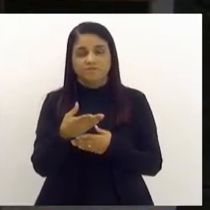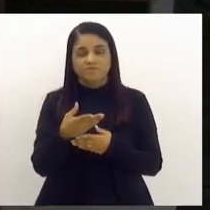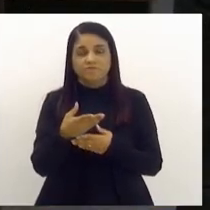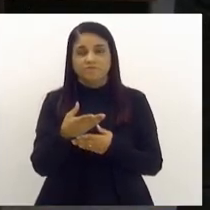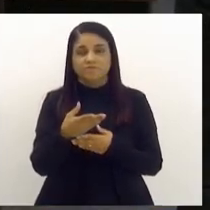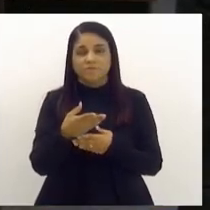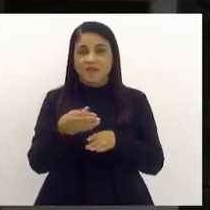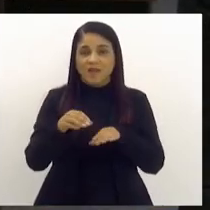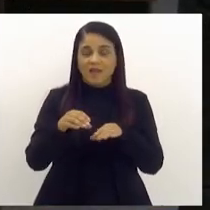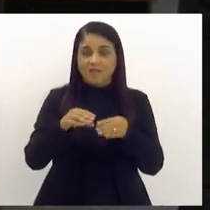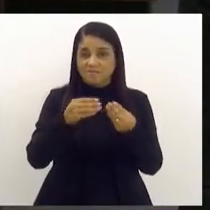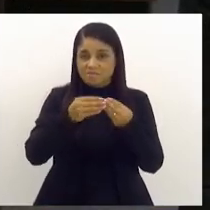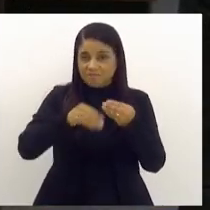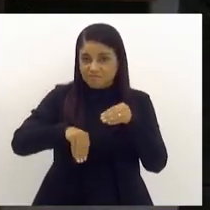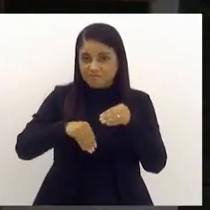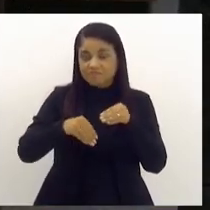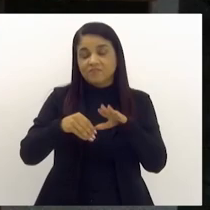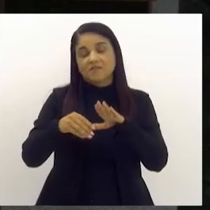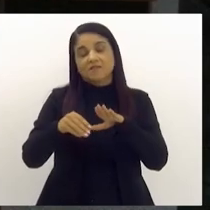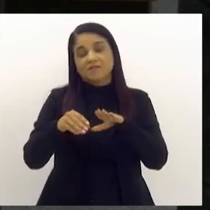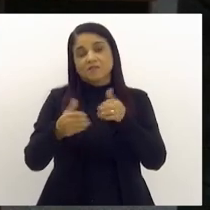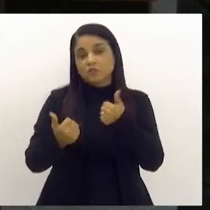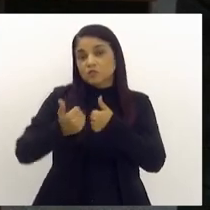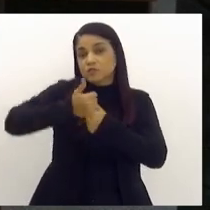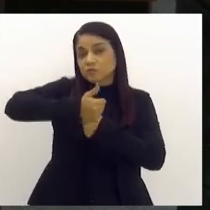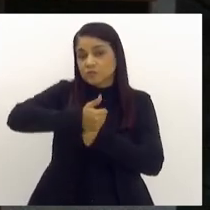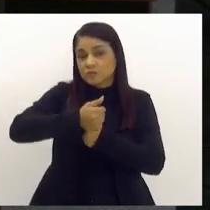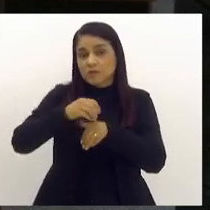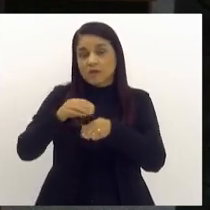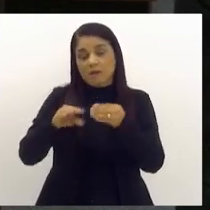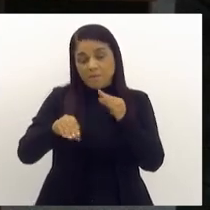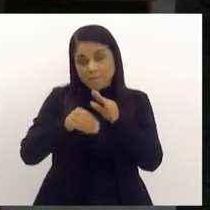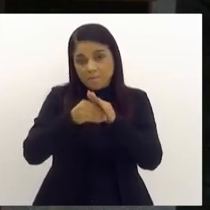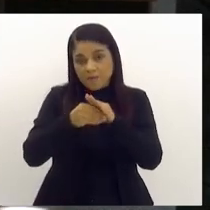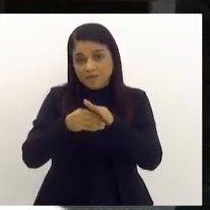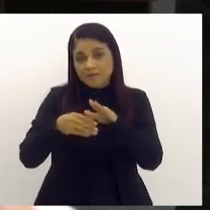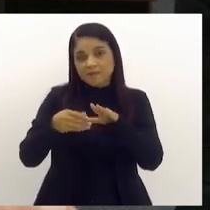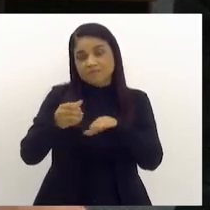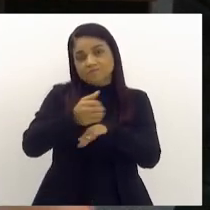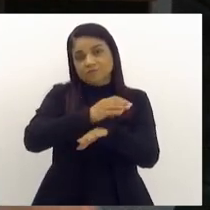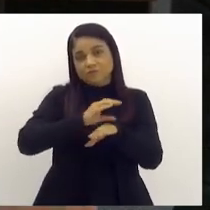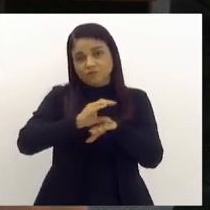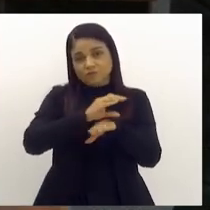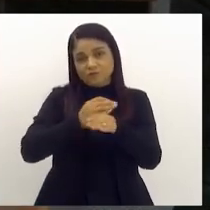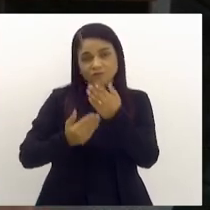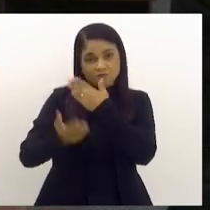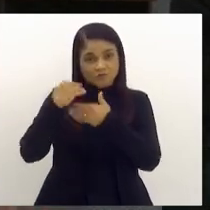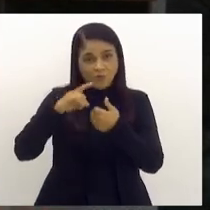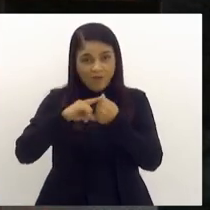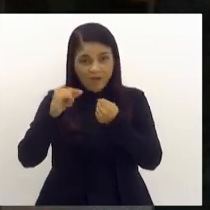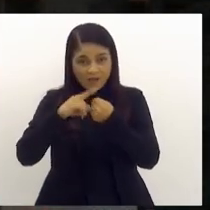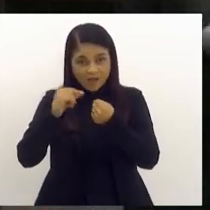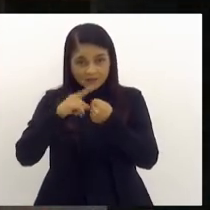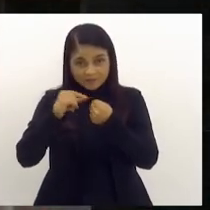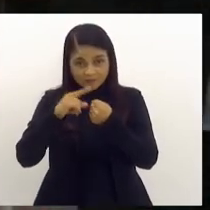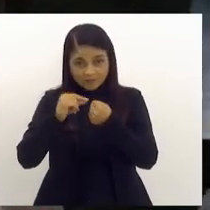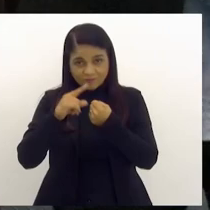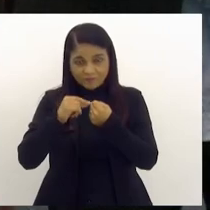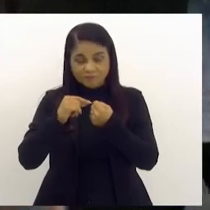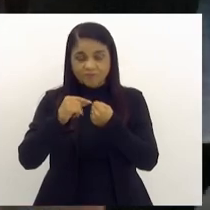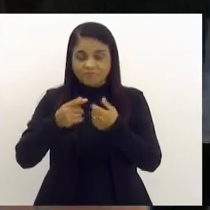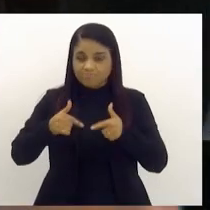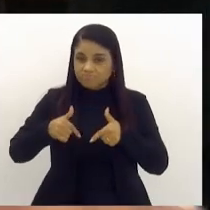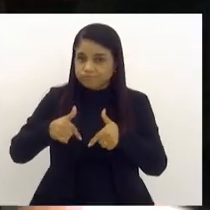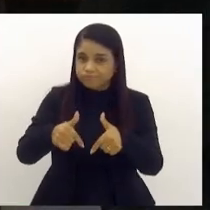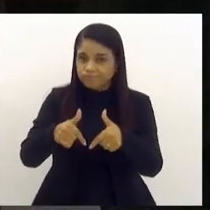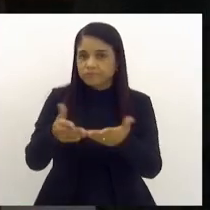revogando a emenda constitucional antiga, que trazia o artigo que a emenda impositiva só poderia entrar em